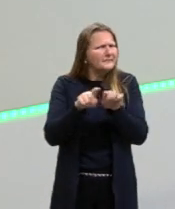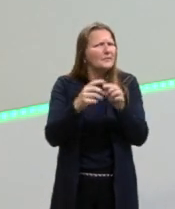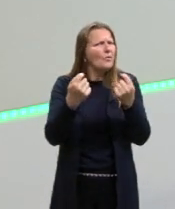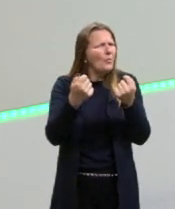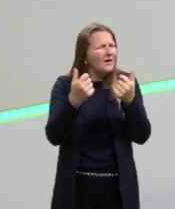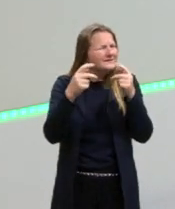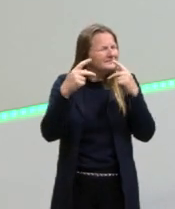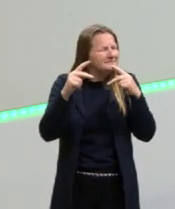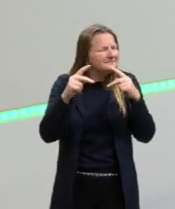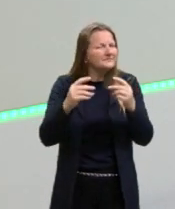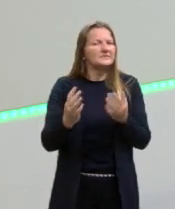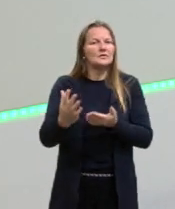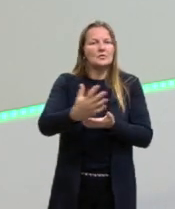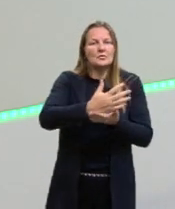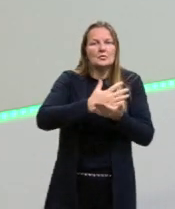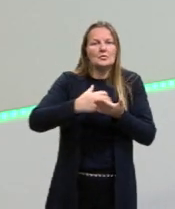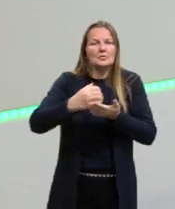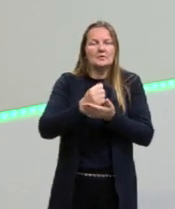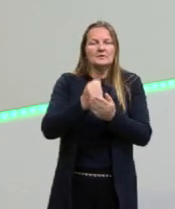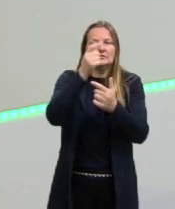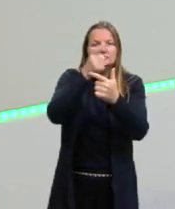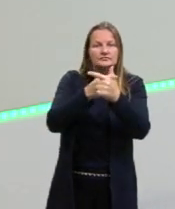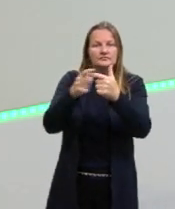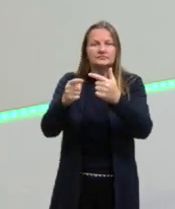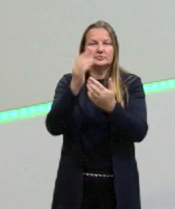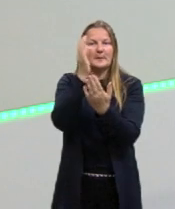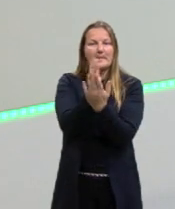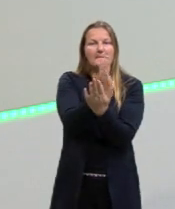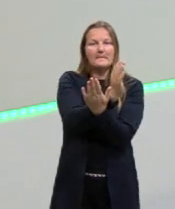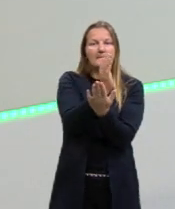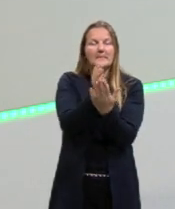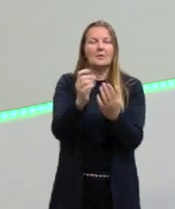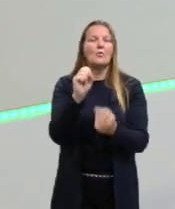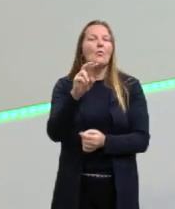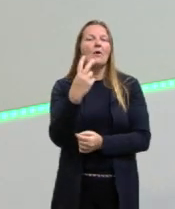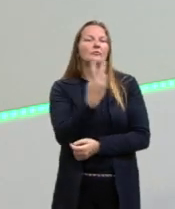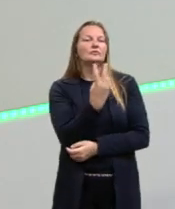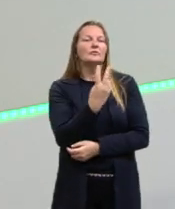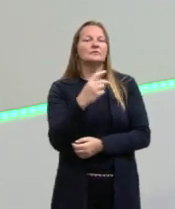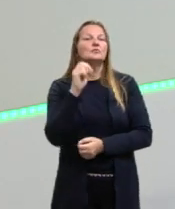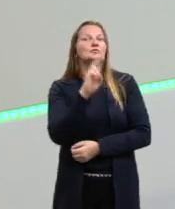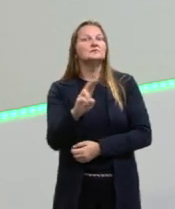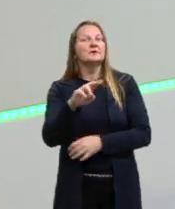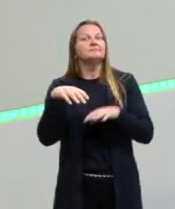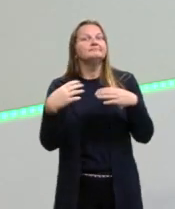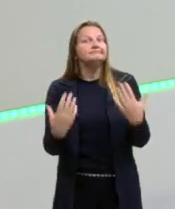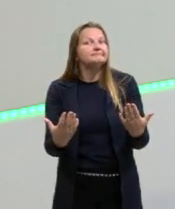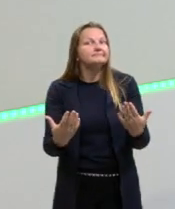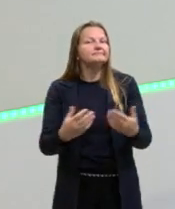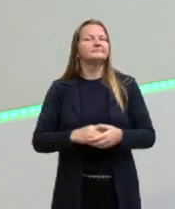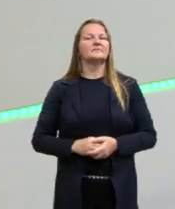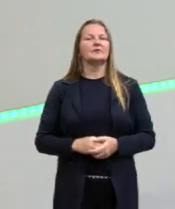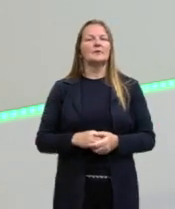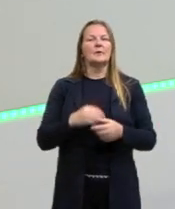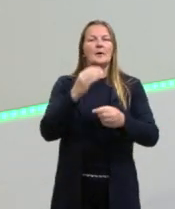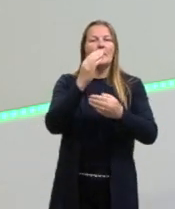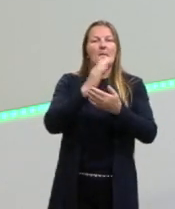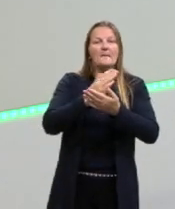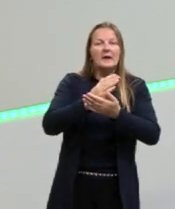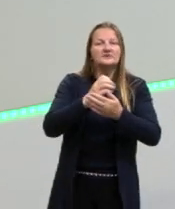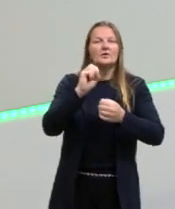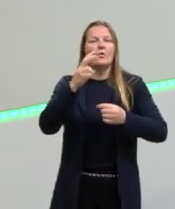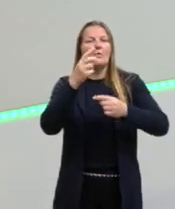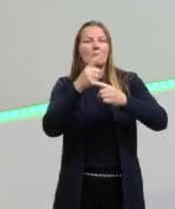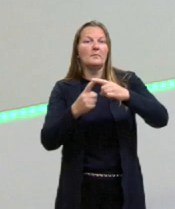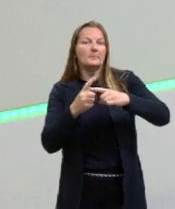um termo Central dividir ao meio né qual desses dois eu devo utilizar então média ou mediana